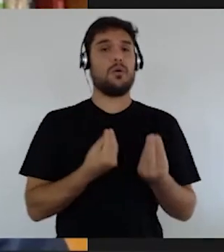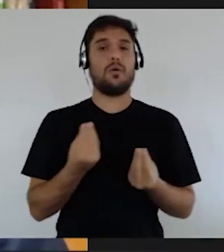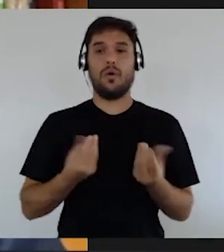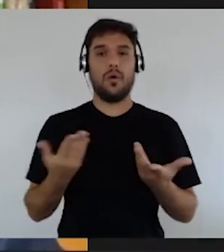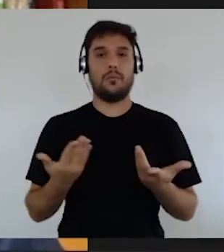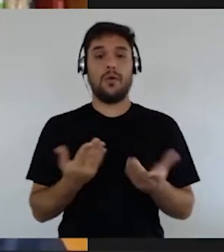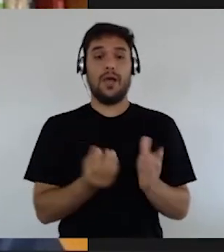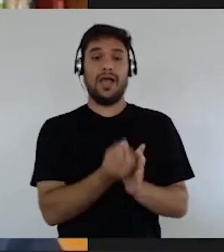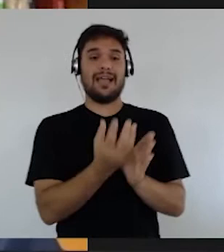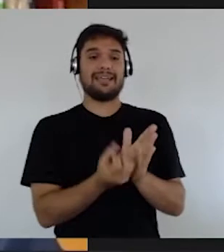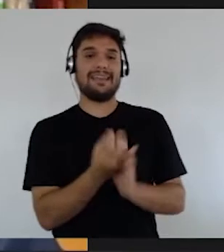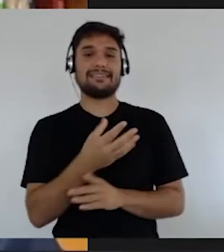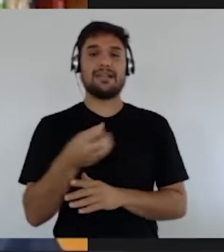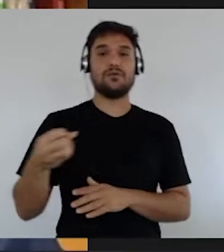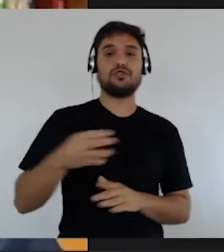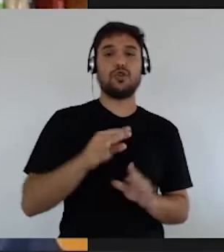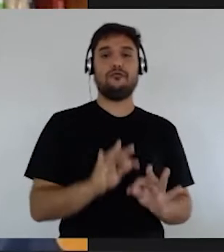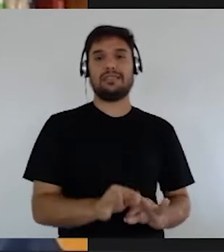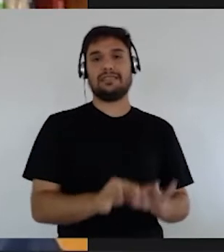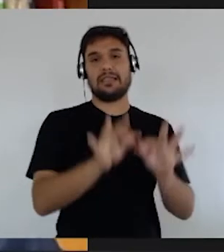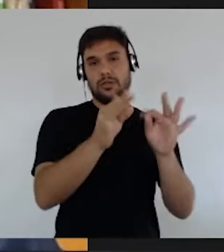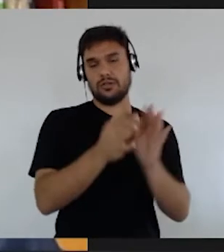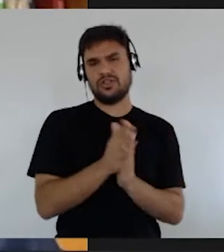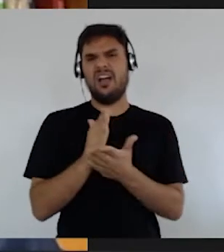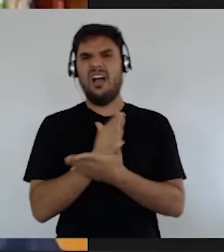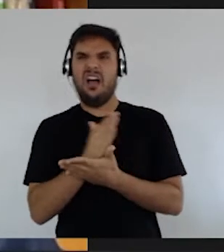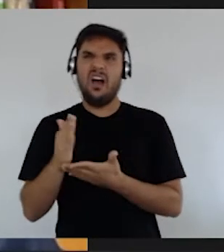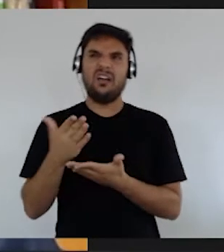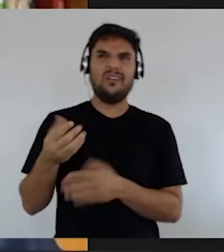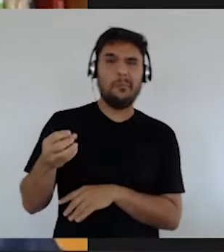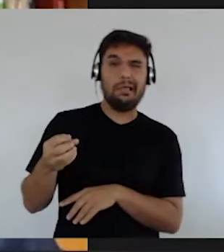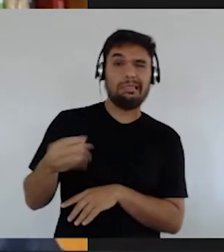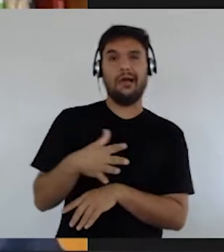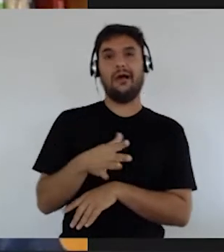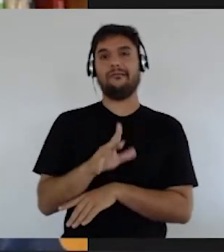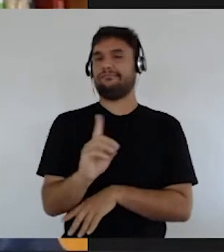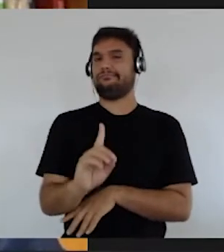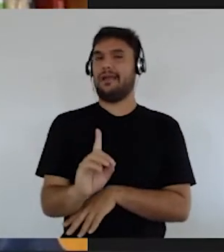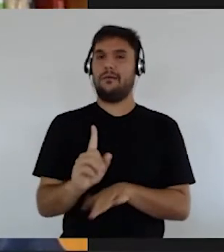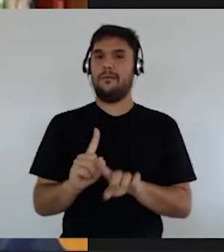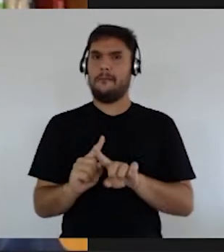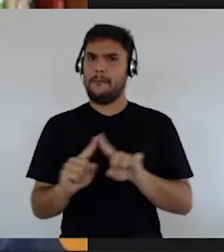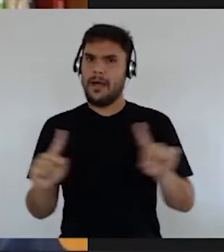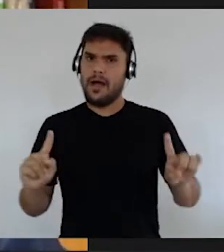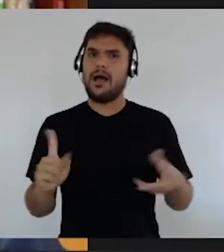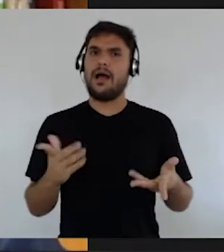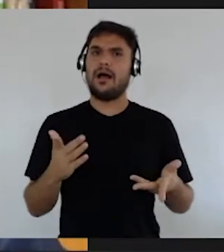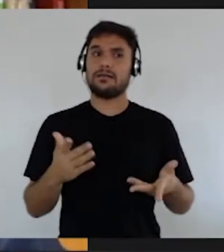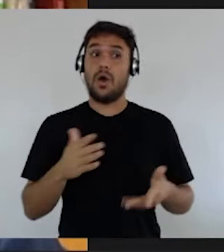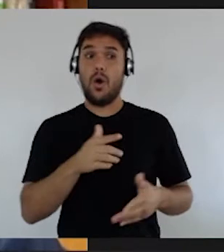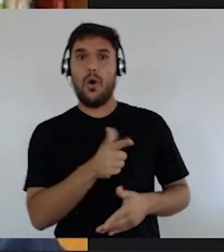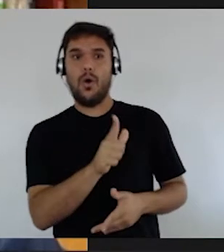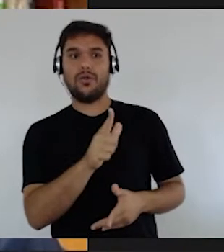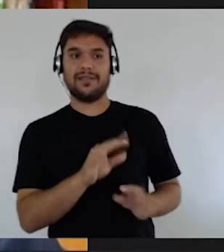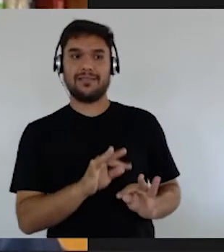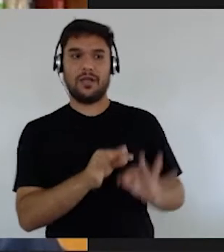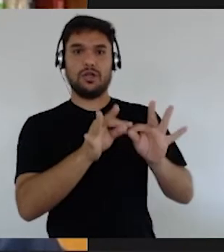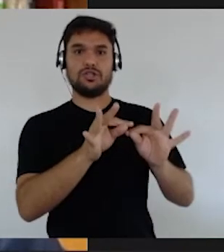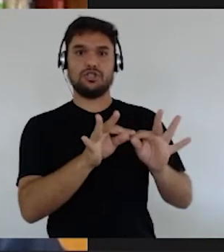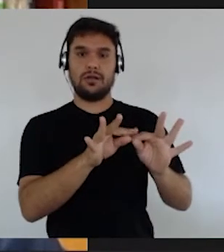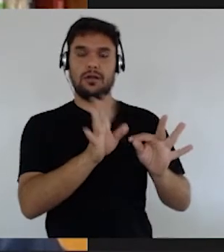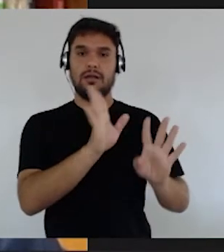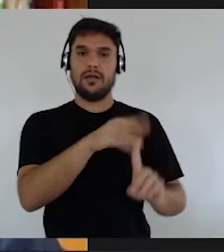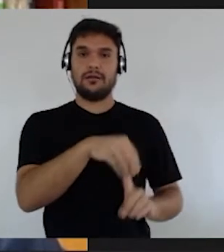a implementação de novas tecnologias, algumas nem tão novas assim, mas que vieram a se